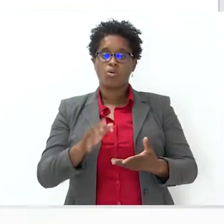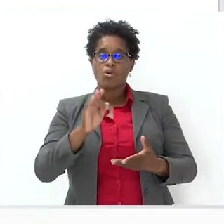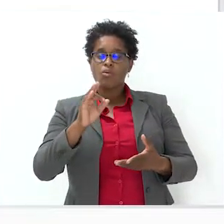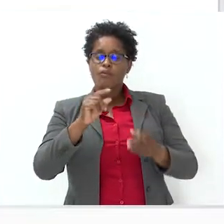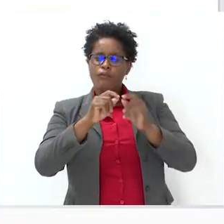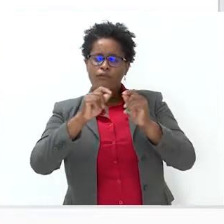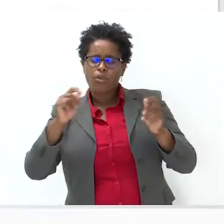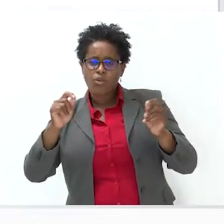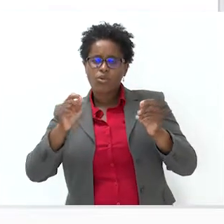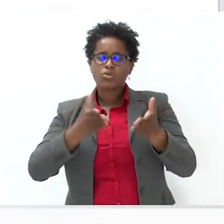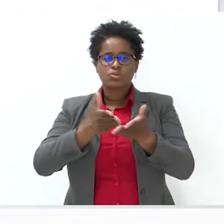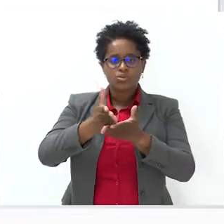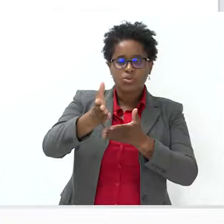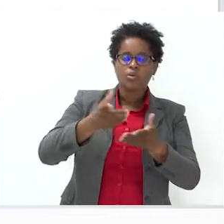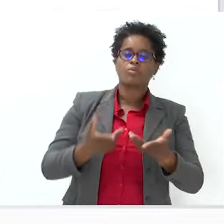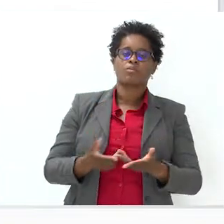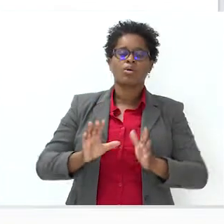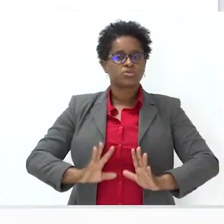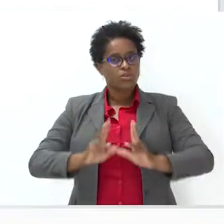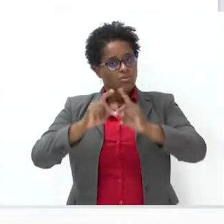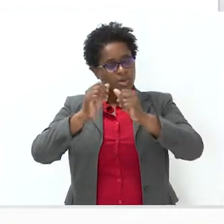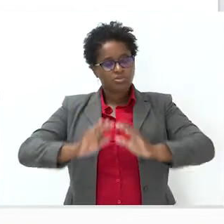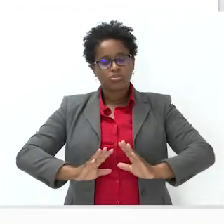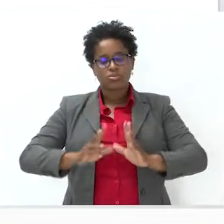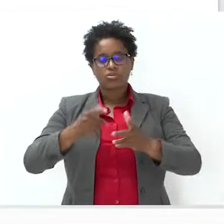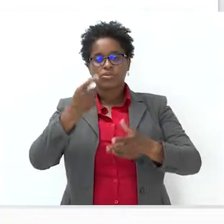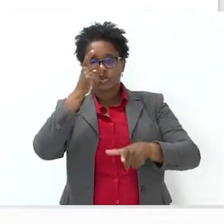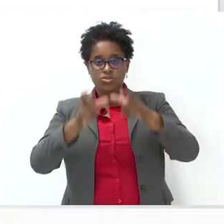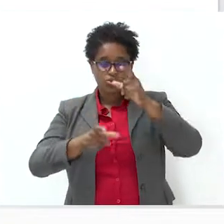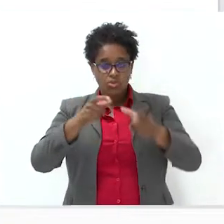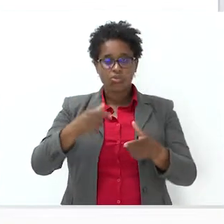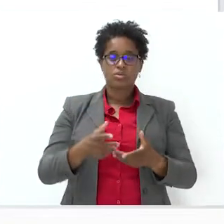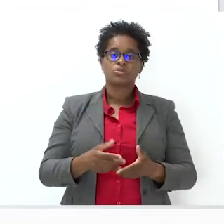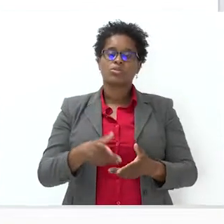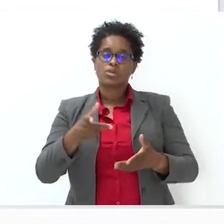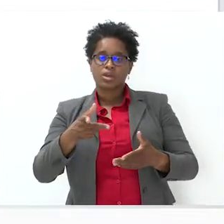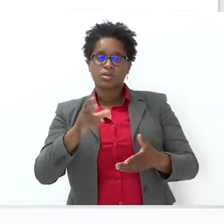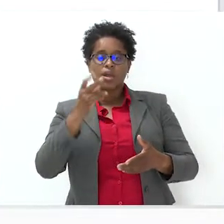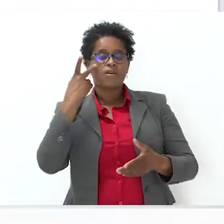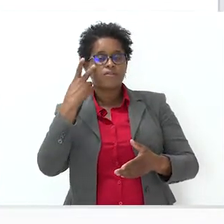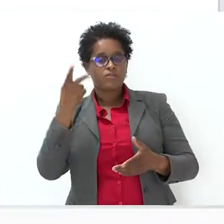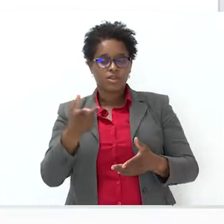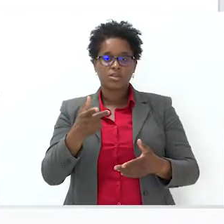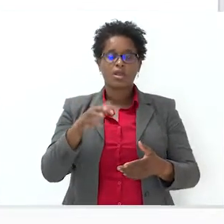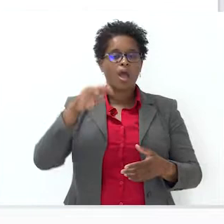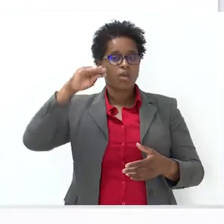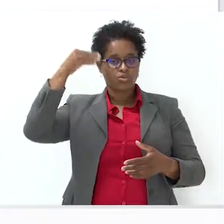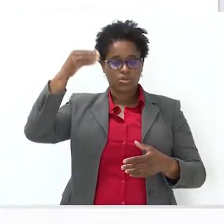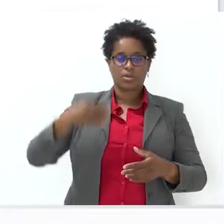fio condutor para o desenvolvimento e a evolução do ser humano no seu ingresso à vida adulta.